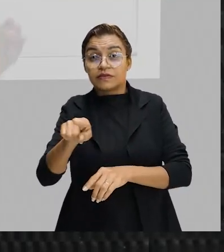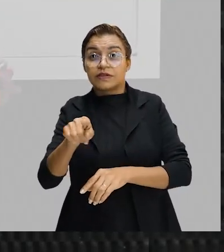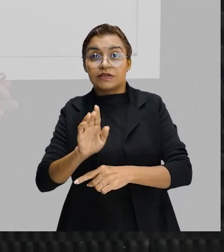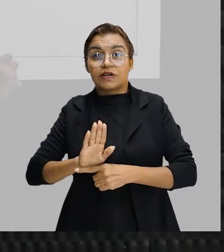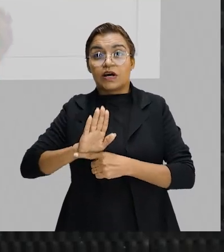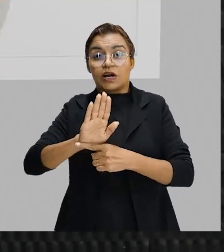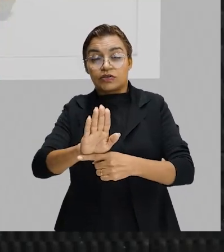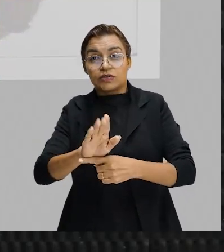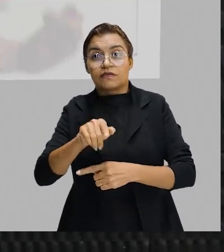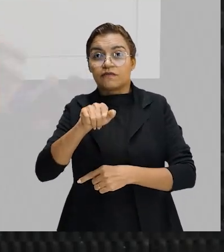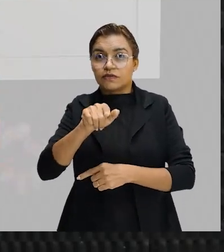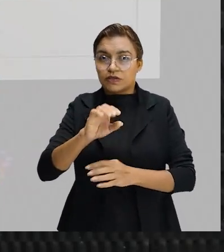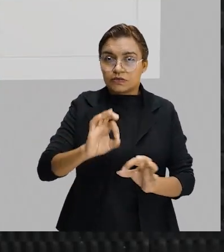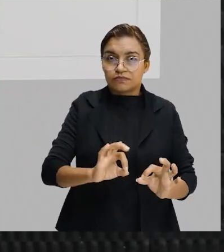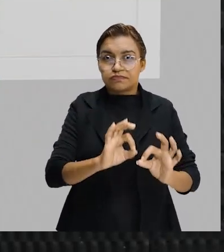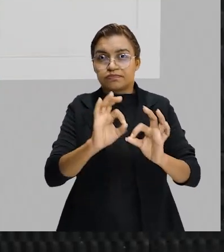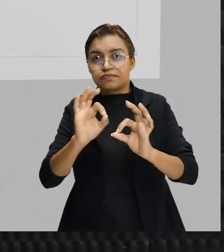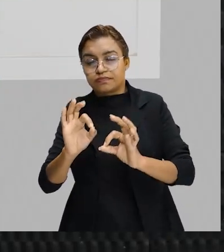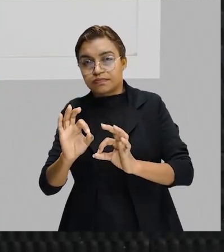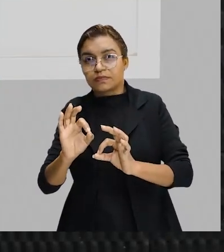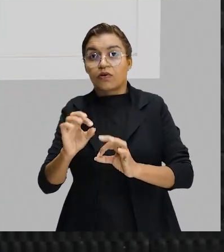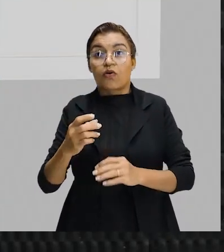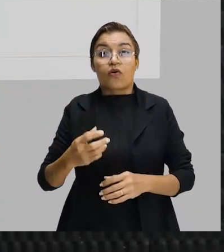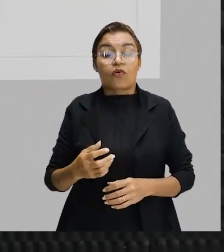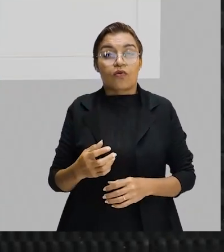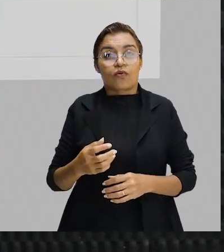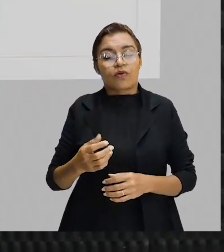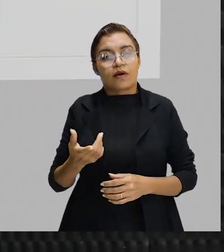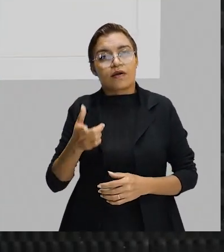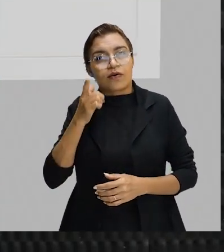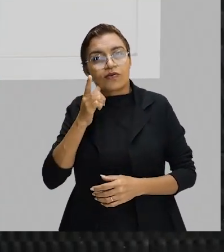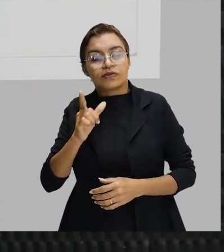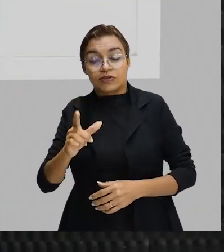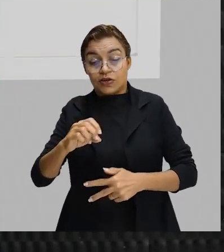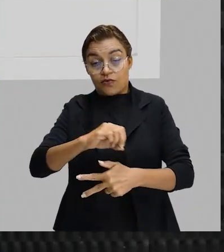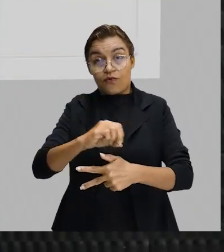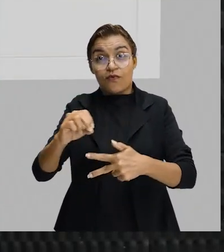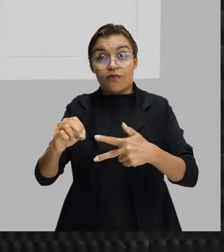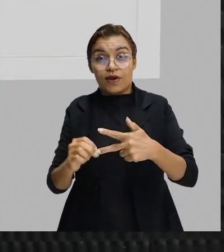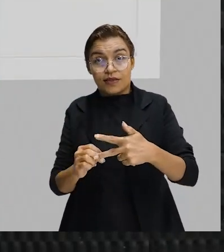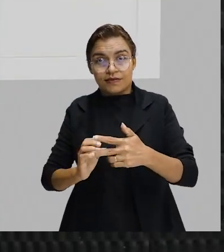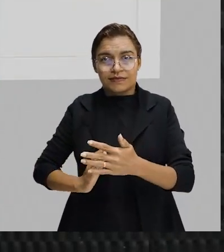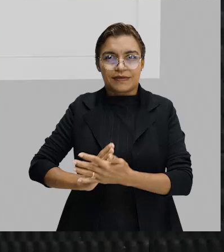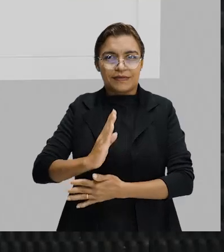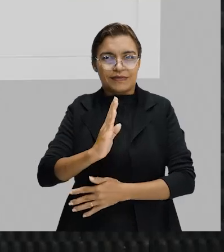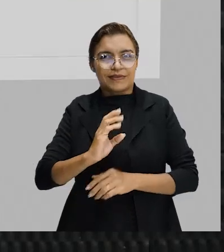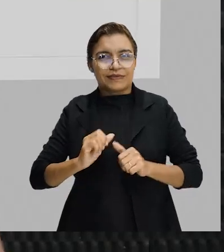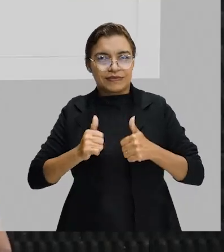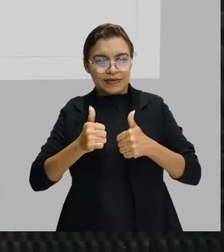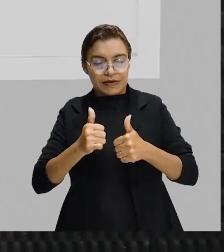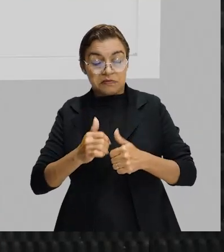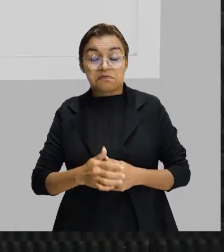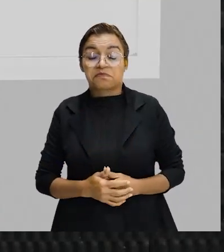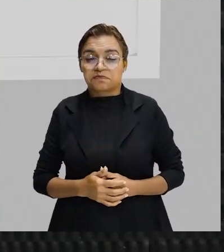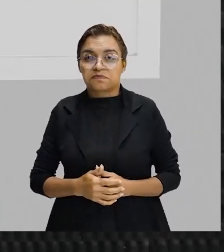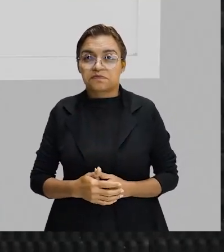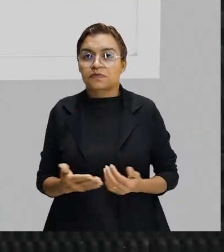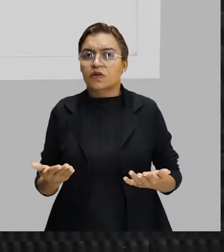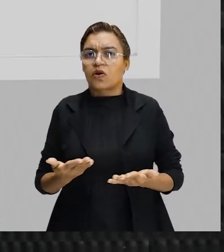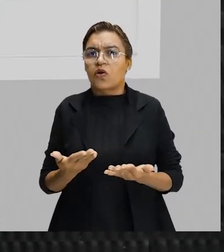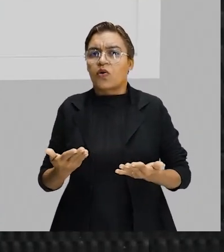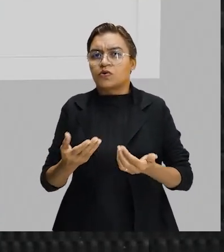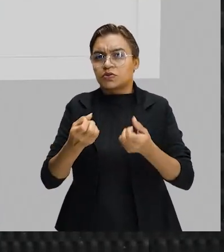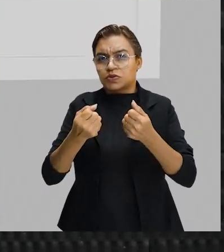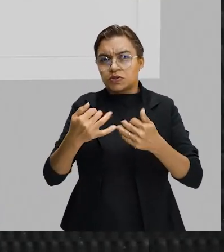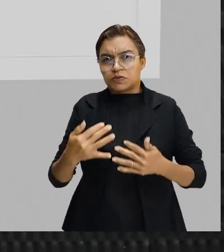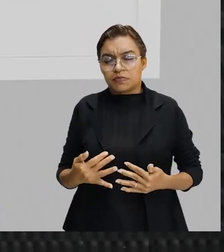vocês acompanharem, alcançarem seus sonhos e também, claro, serem aprovados neste ensino médio. Bom, nós vamos tratar aqui, claro, de uma